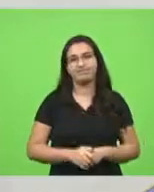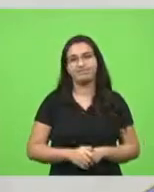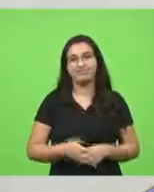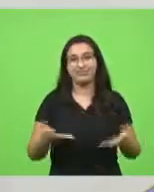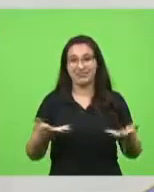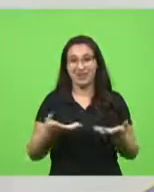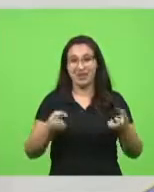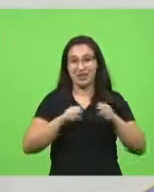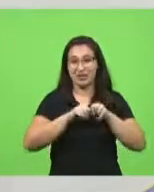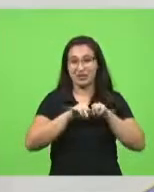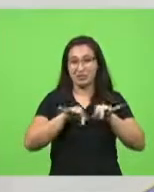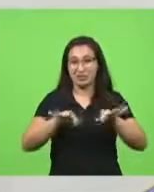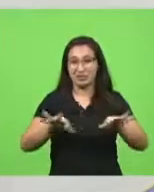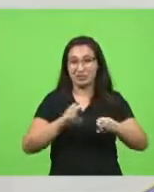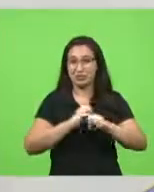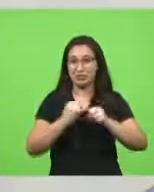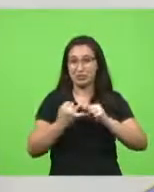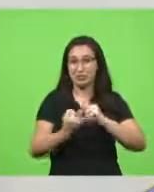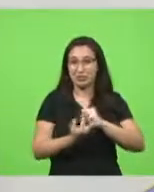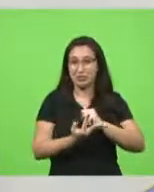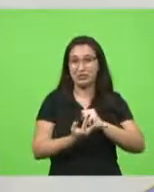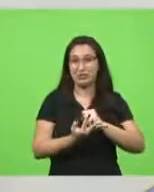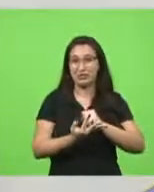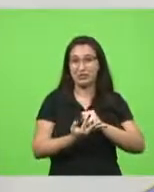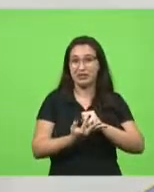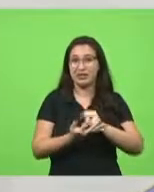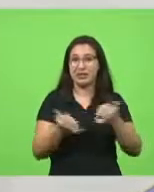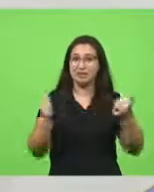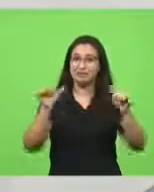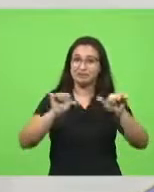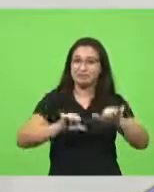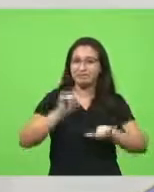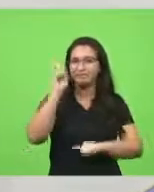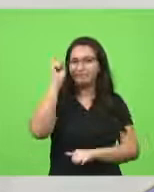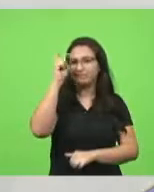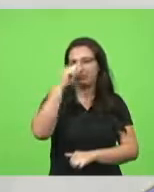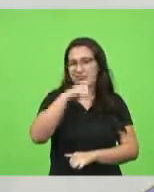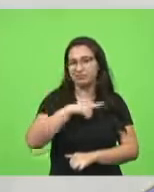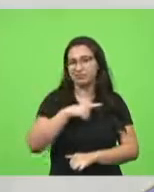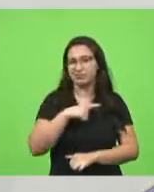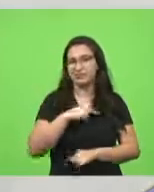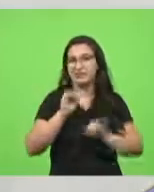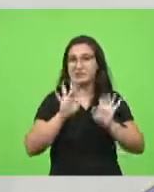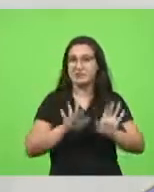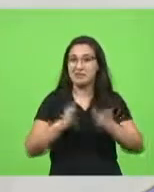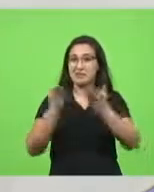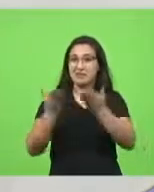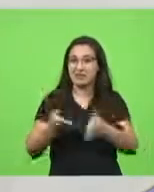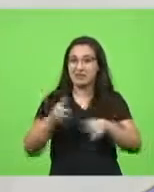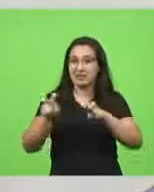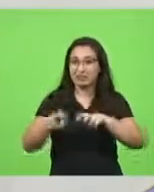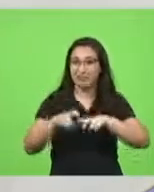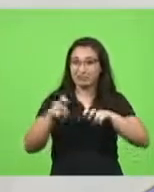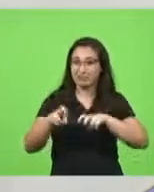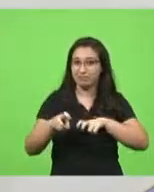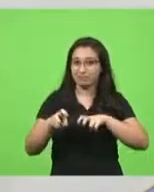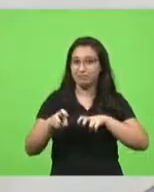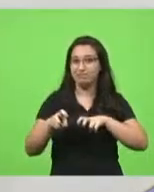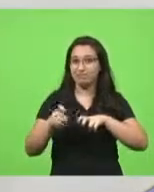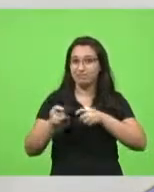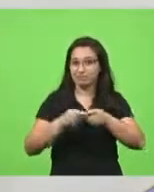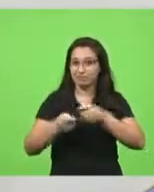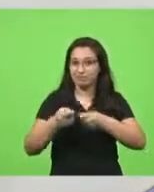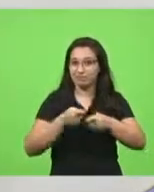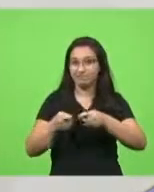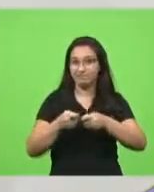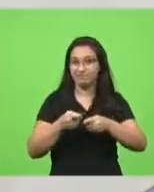pandemia que nós estamos enfrentando. O agro tem tido uma participação extraordinária. O agro em nenhum momento passou por